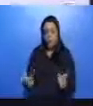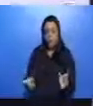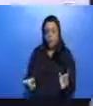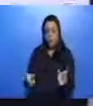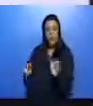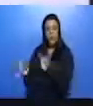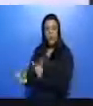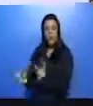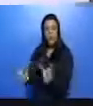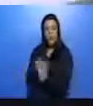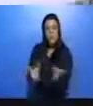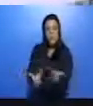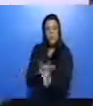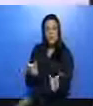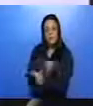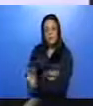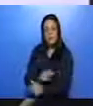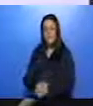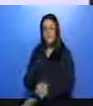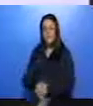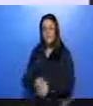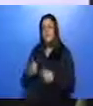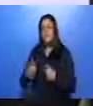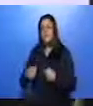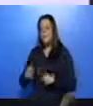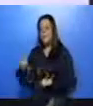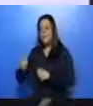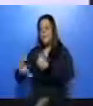tem problema. Só analisar. Ok?